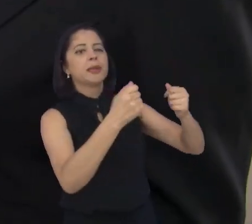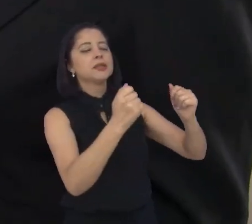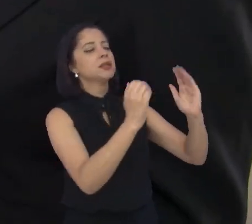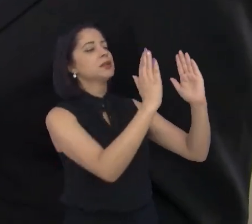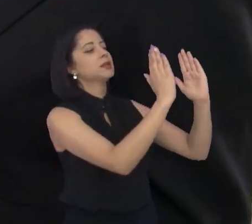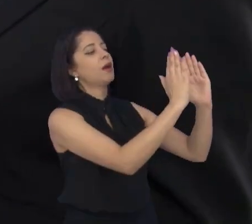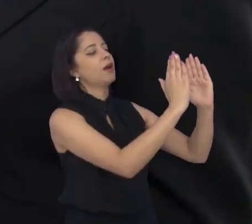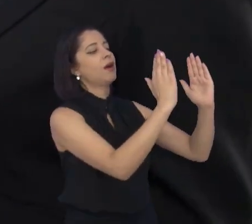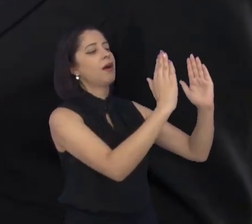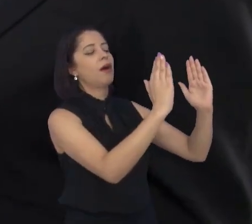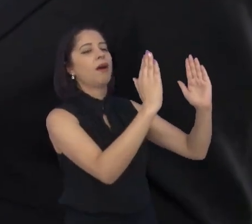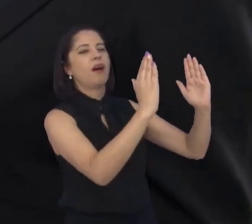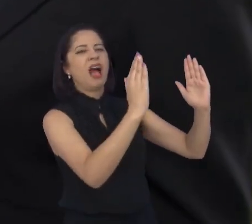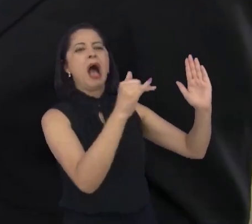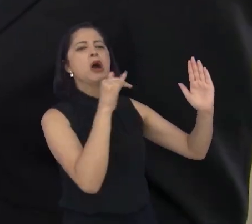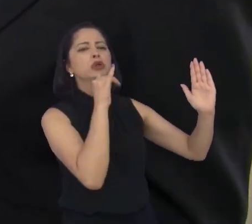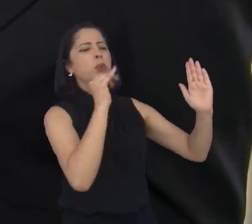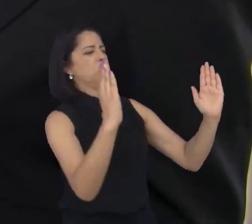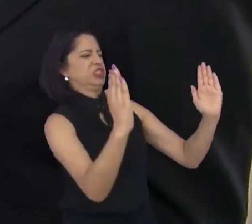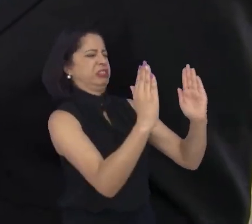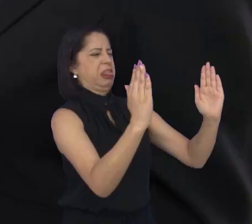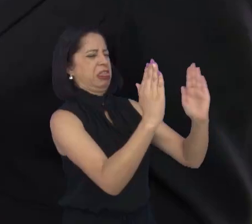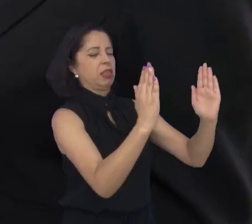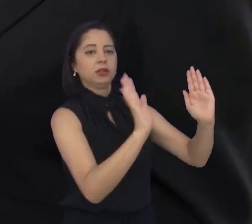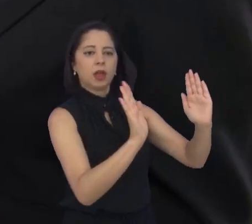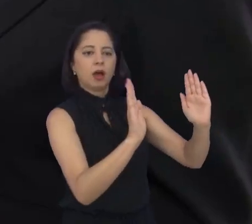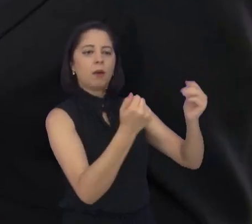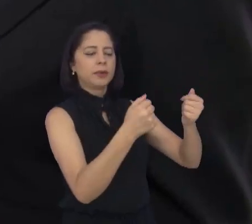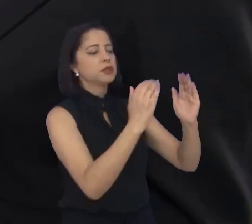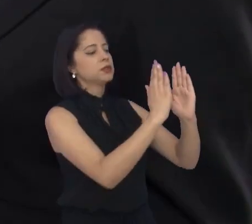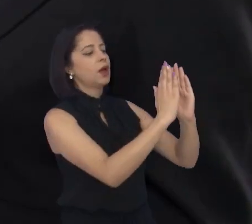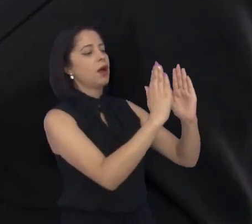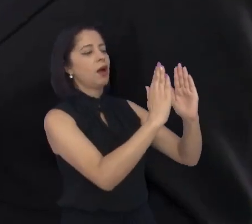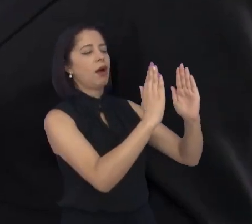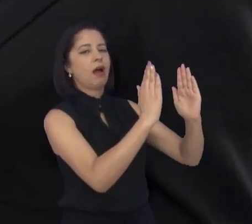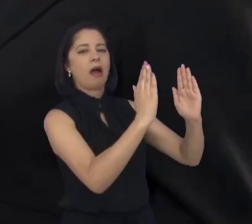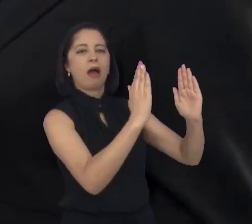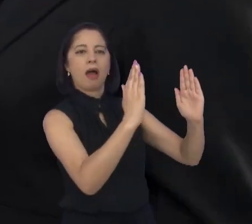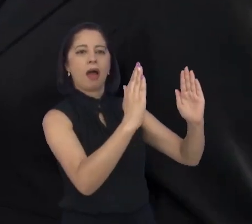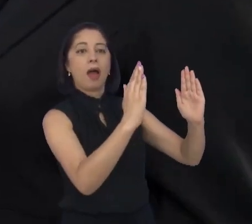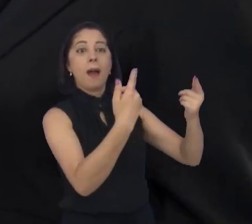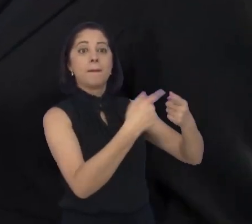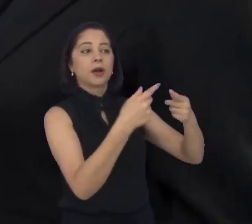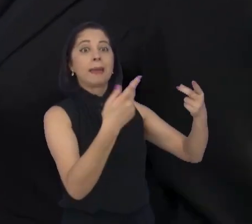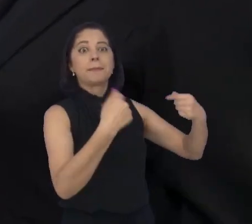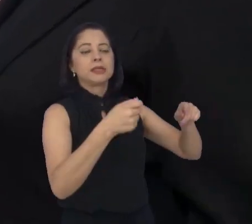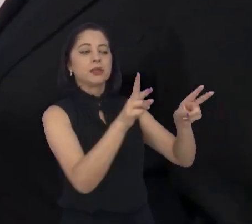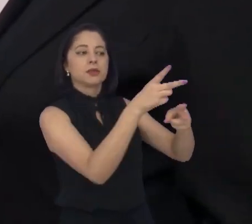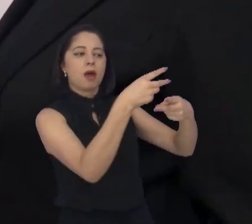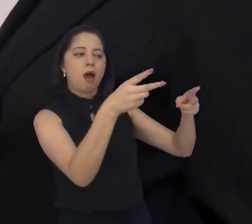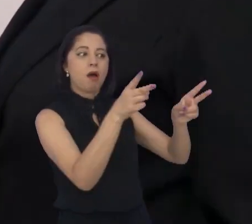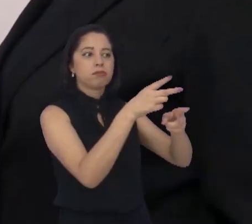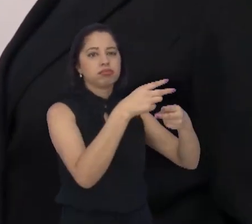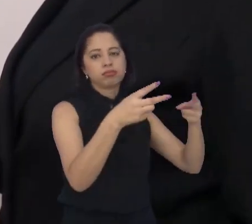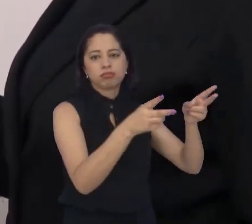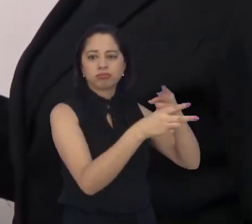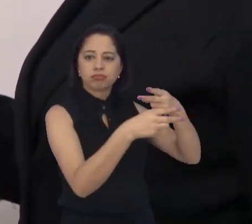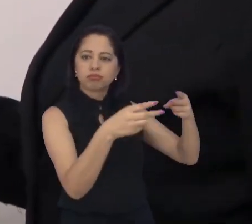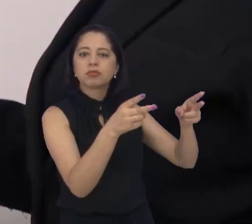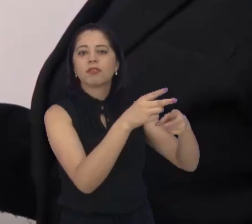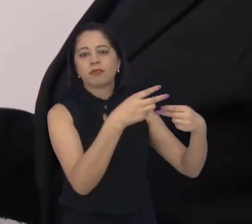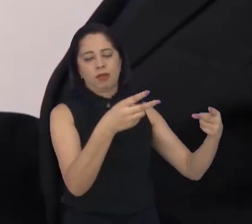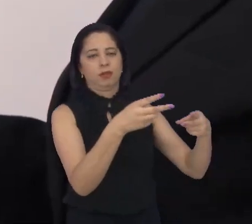os cabides para a roupa poder respirar. Agora, se tiver tudo espremido porque você tem excesso, aí não fica bom, não fica harmonioso,